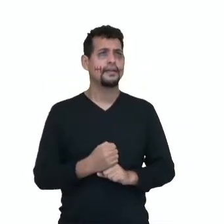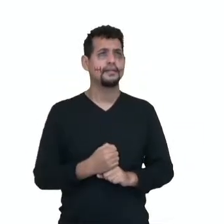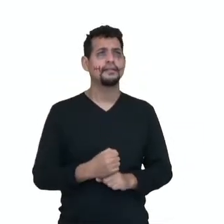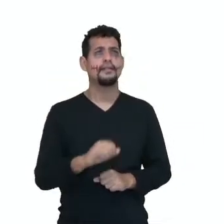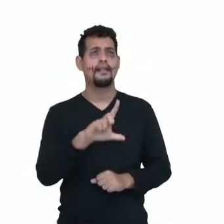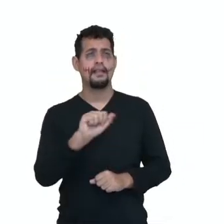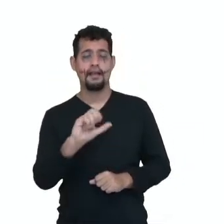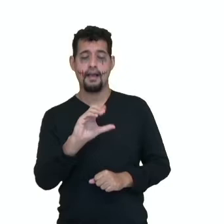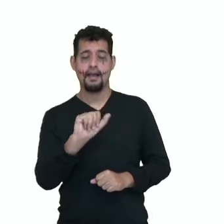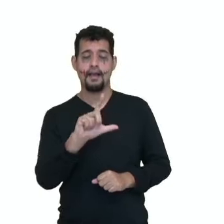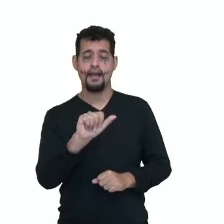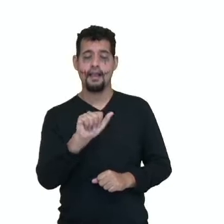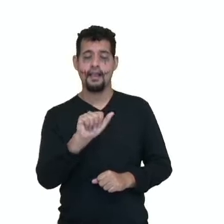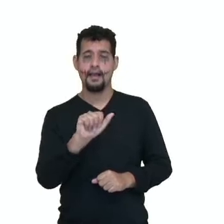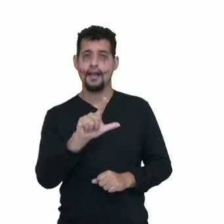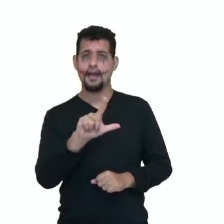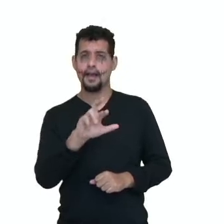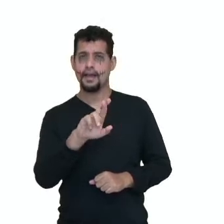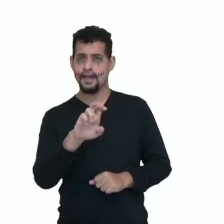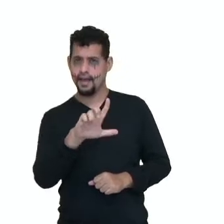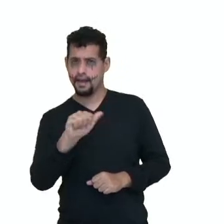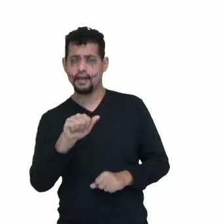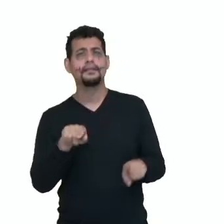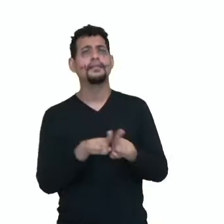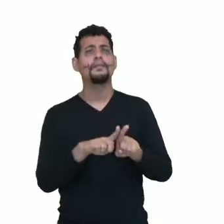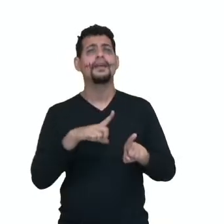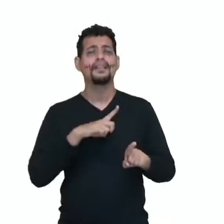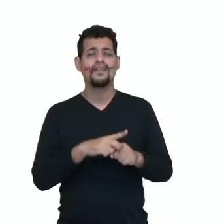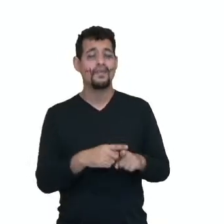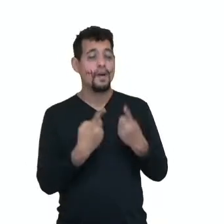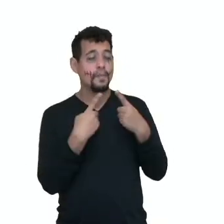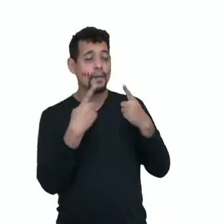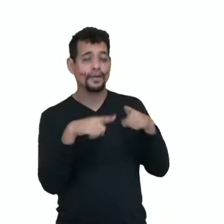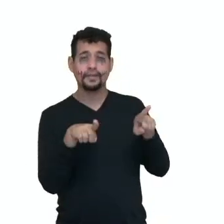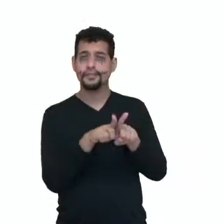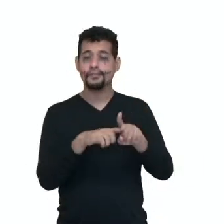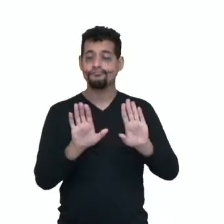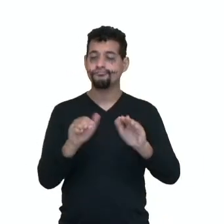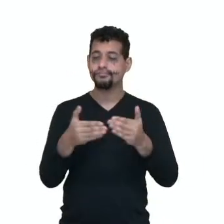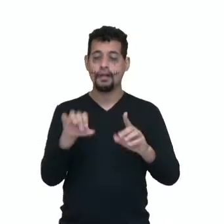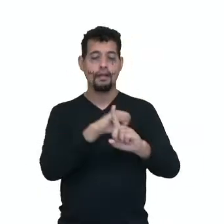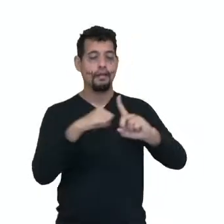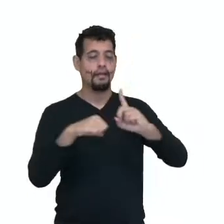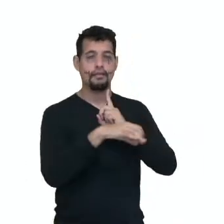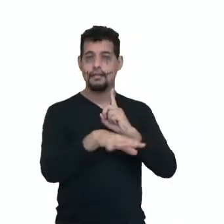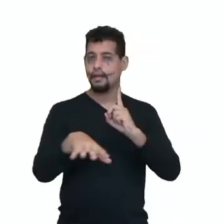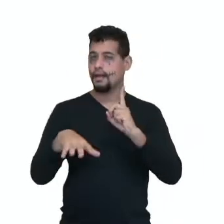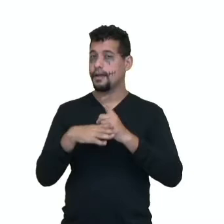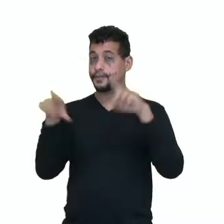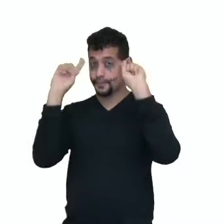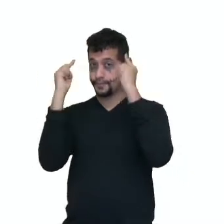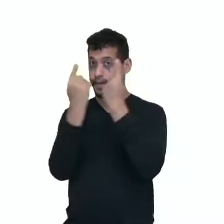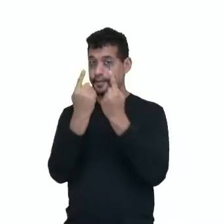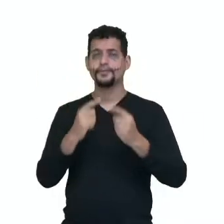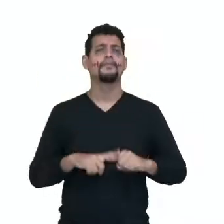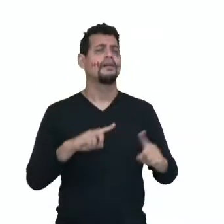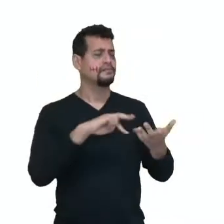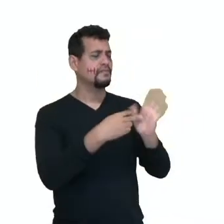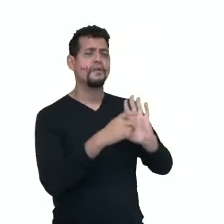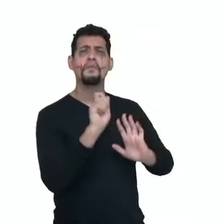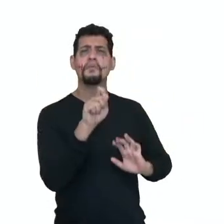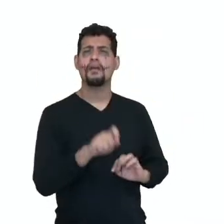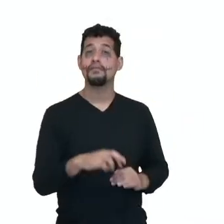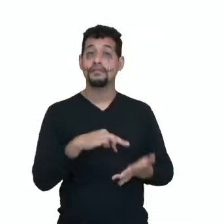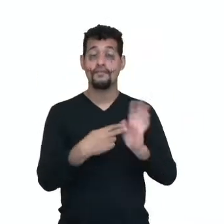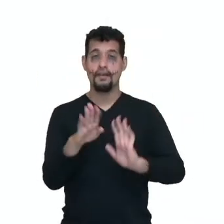Calavera Carvancera y nació como una crítica al clasismo de la sociedad mexicana. Su significado